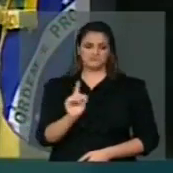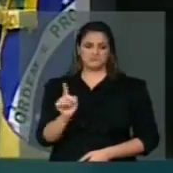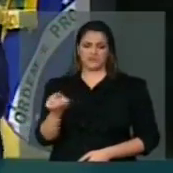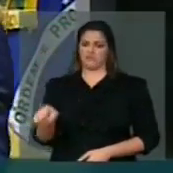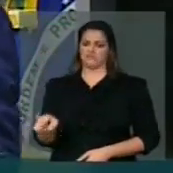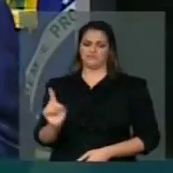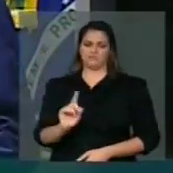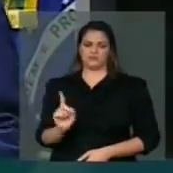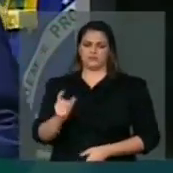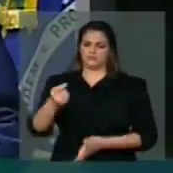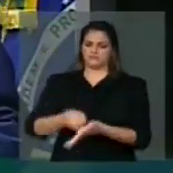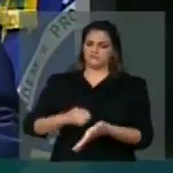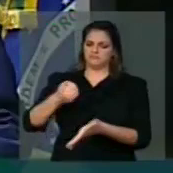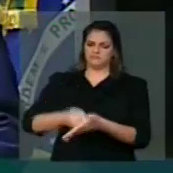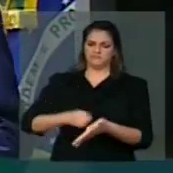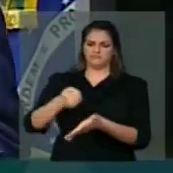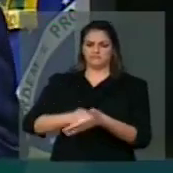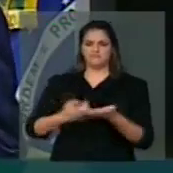Insistia